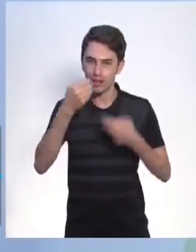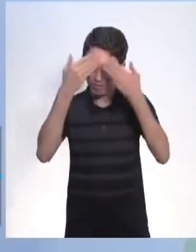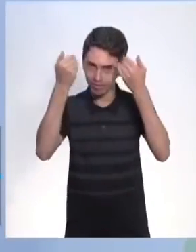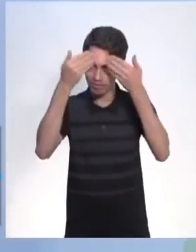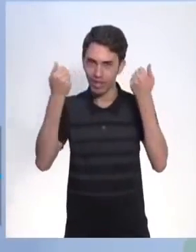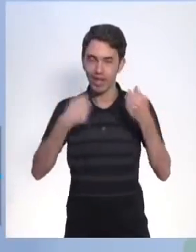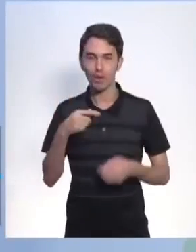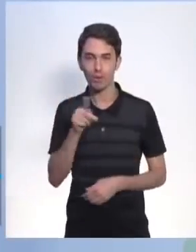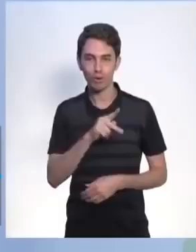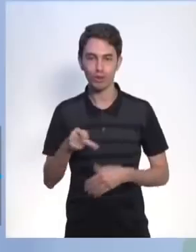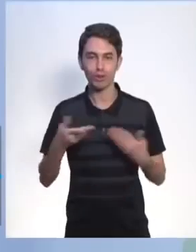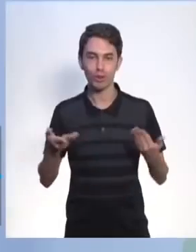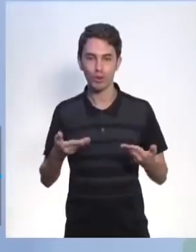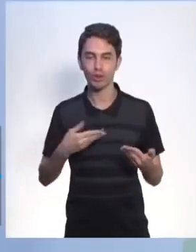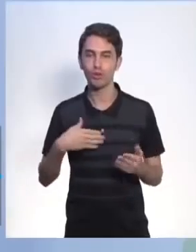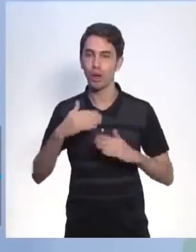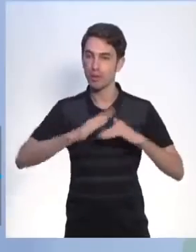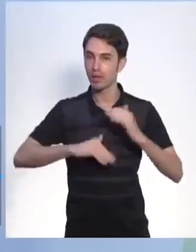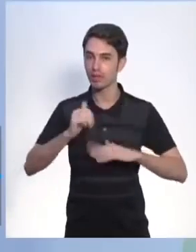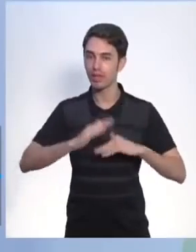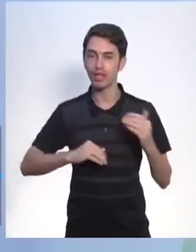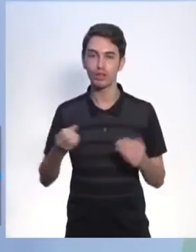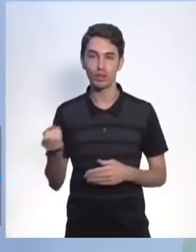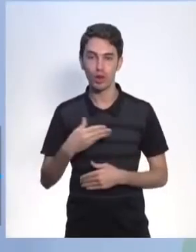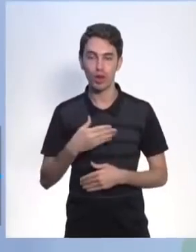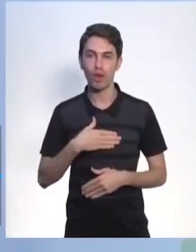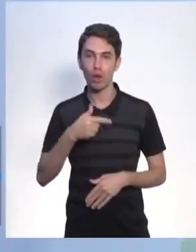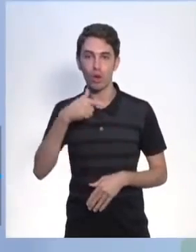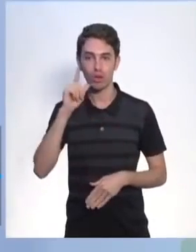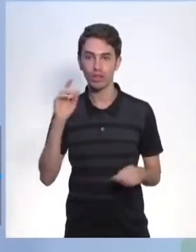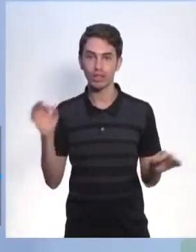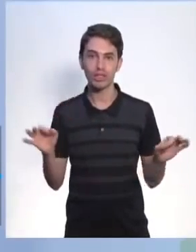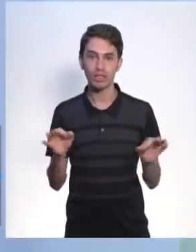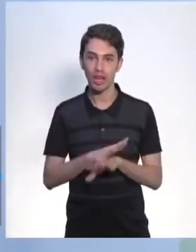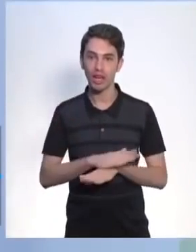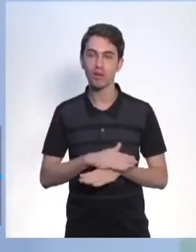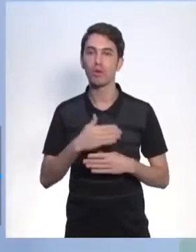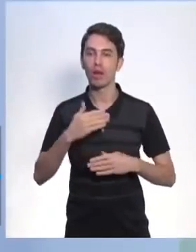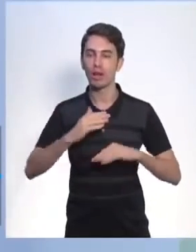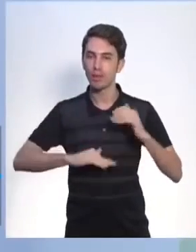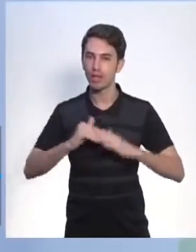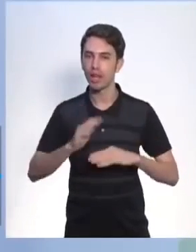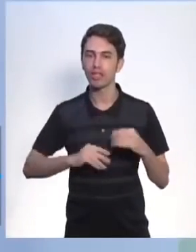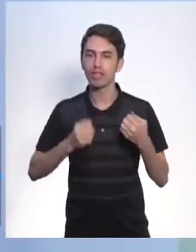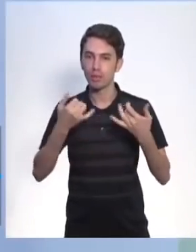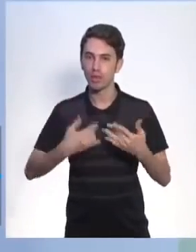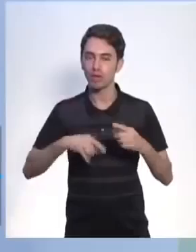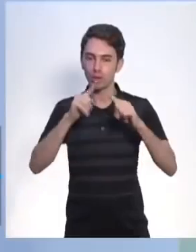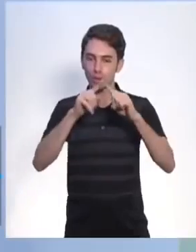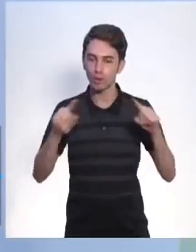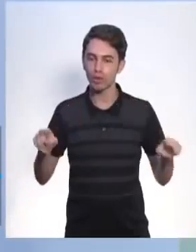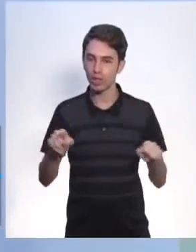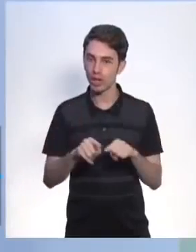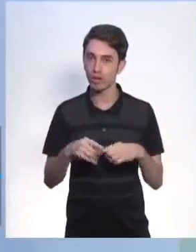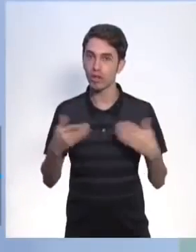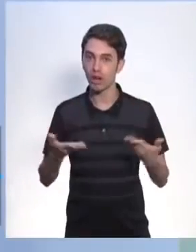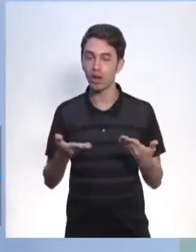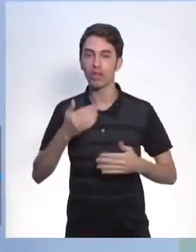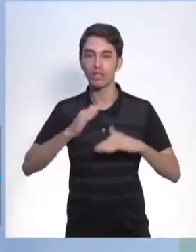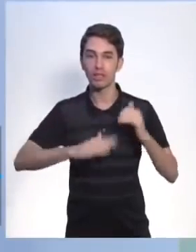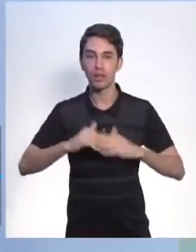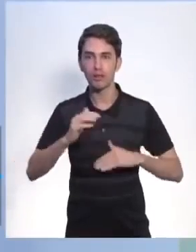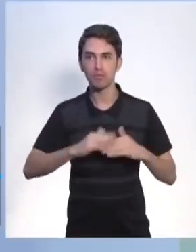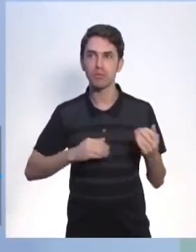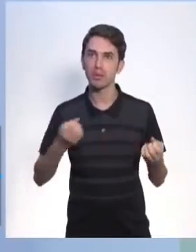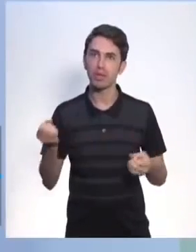hoje. Uma habilidade nova, né? Ontem nós encerramos habilidades relacionadas aos triângulos. Hoje uma habilidade nova aí. Nova